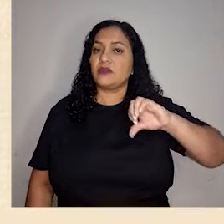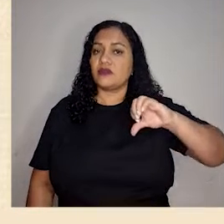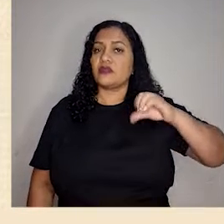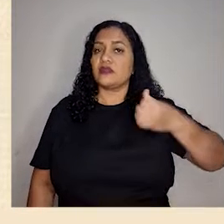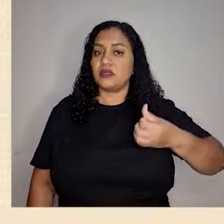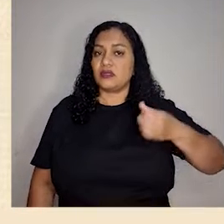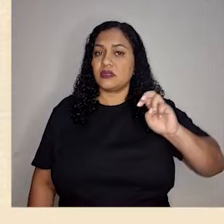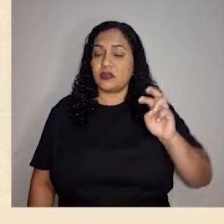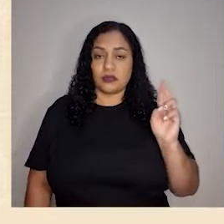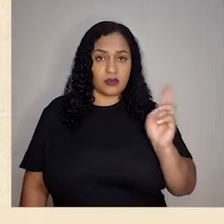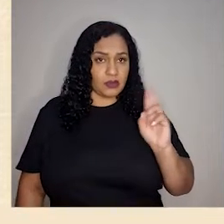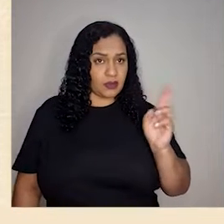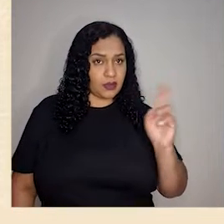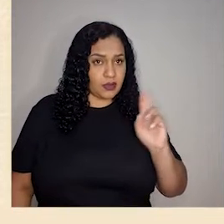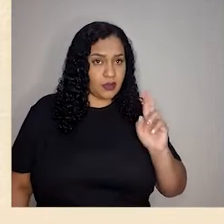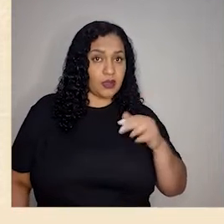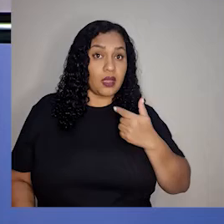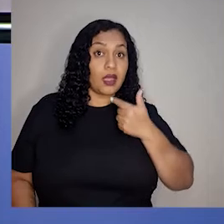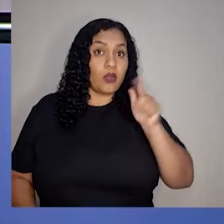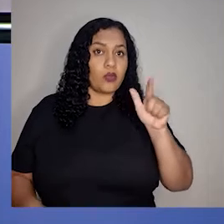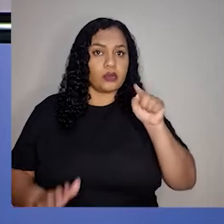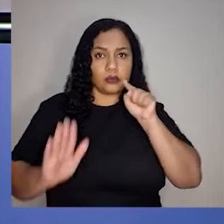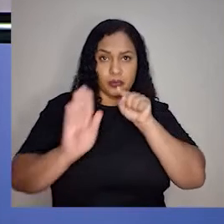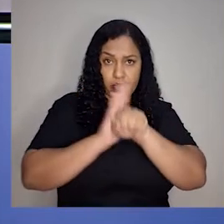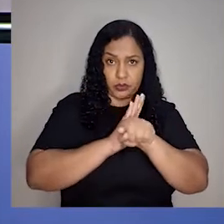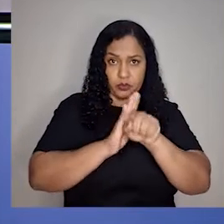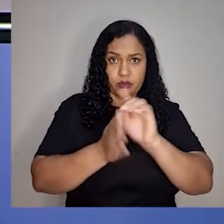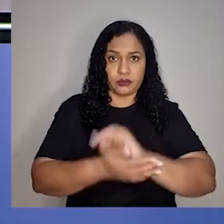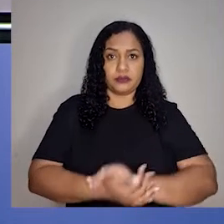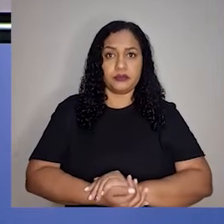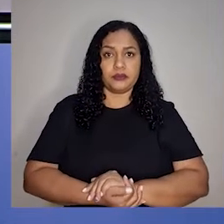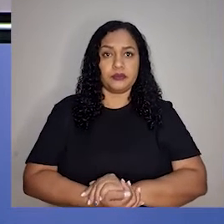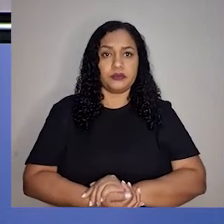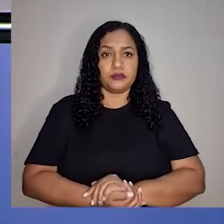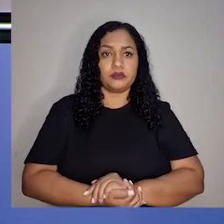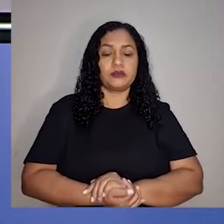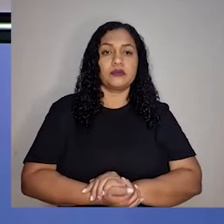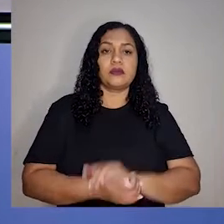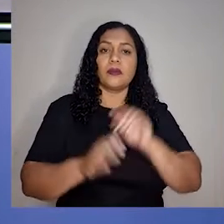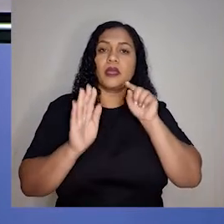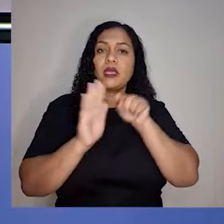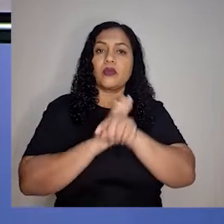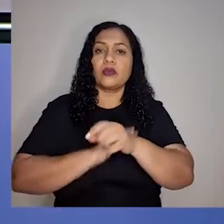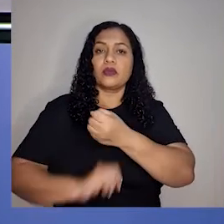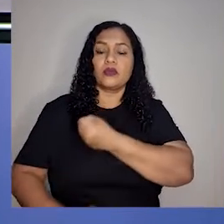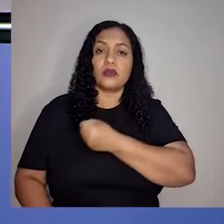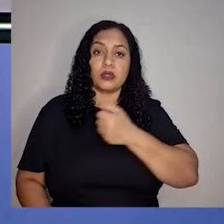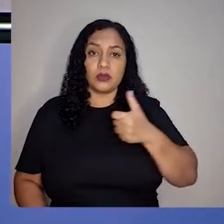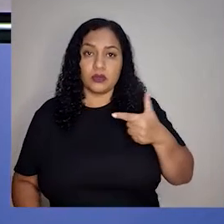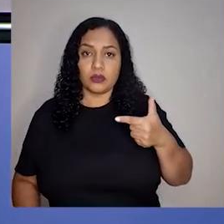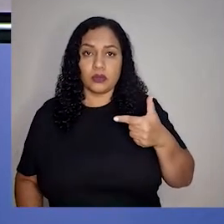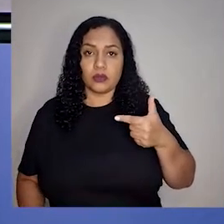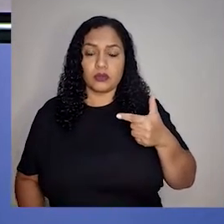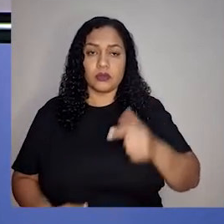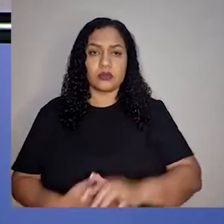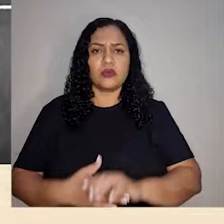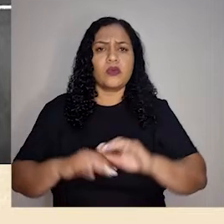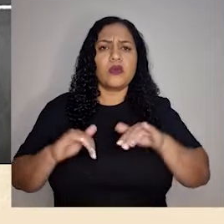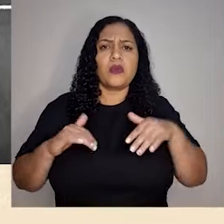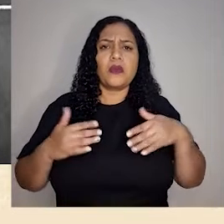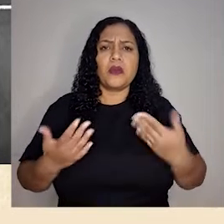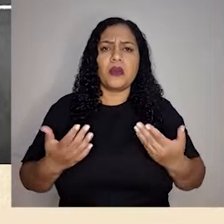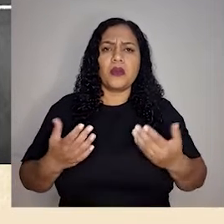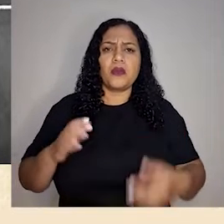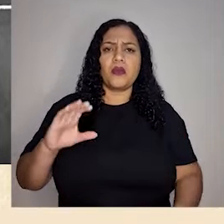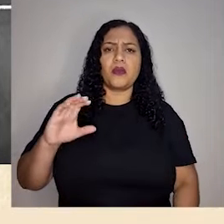1965 vamos para a próxima questão questão número 2 qual o